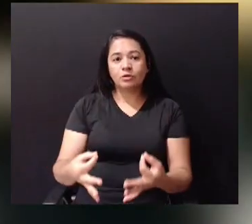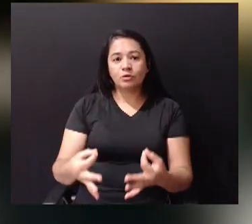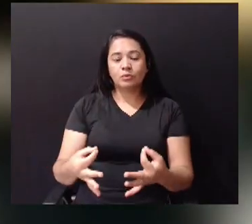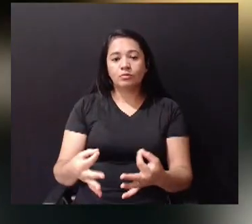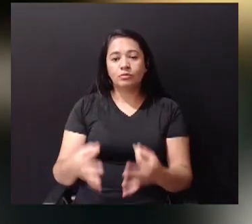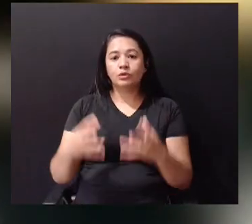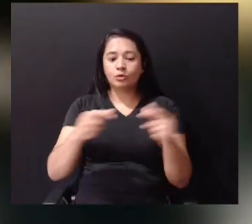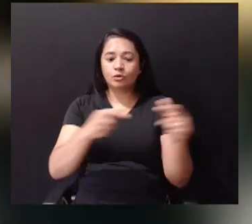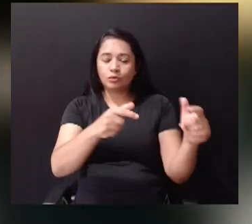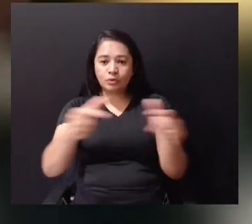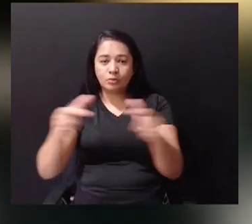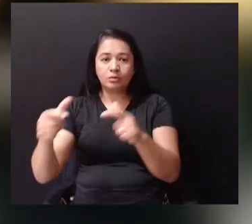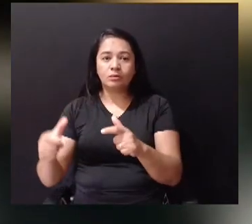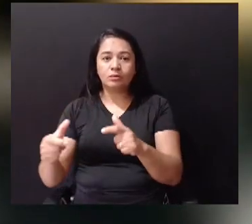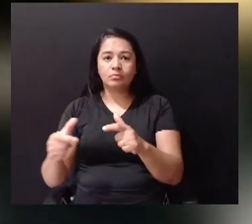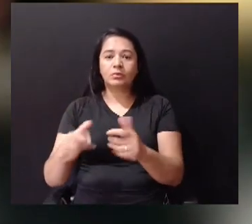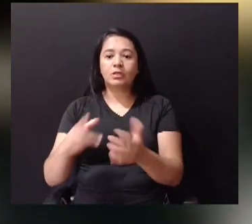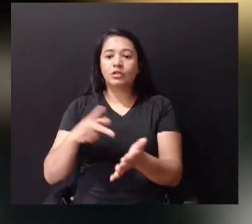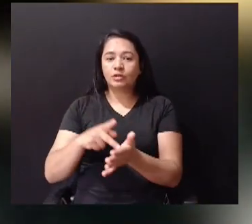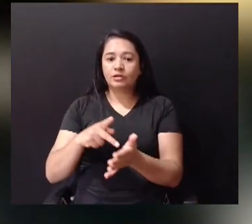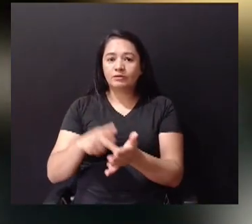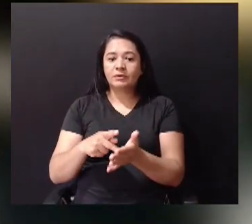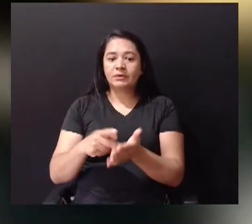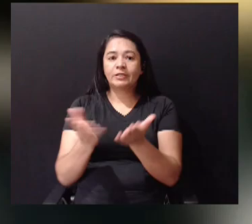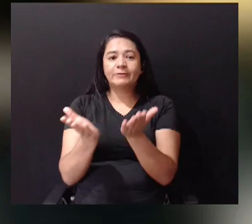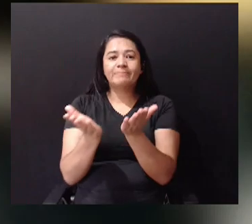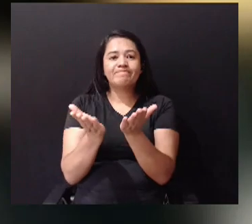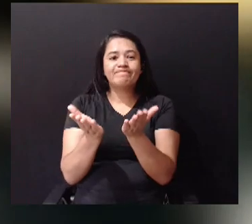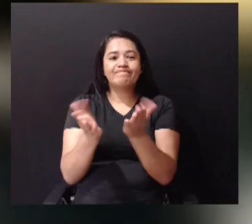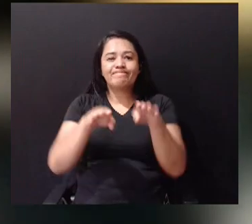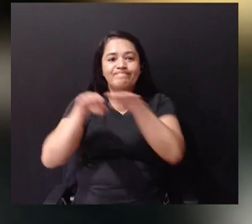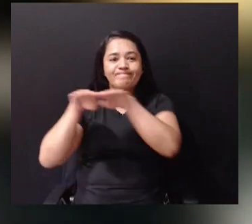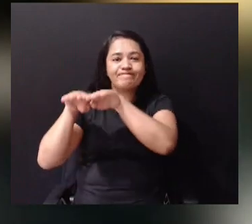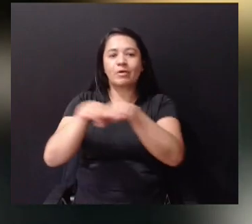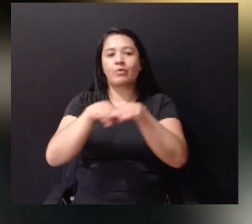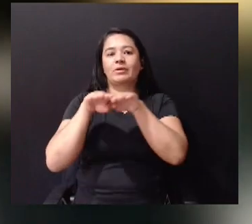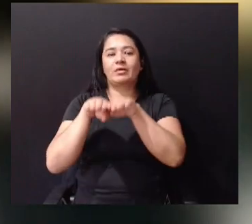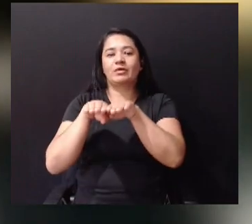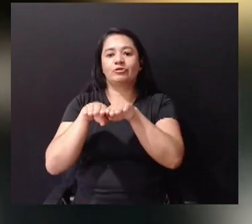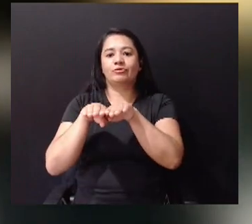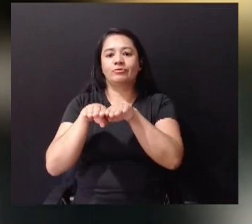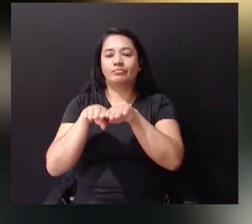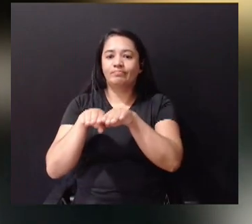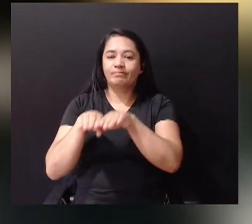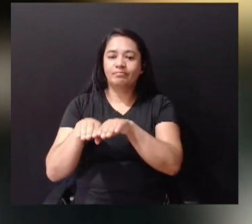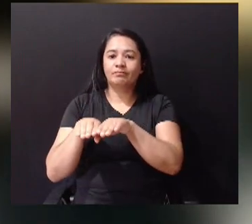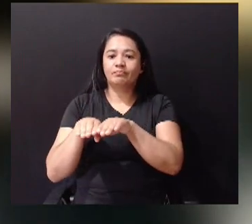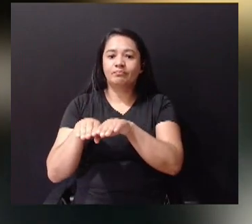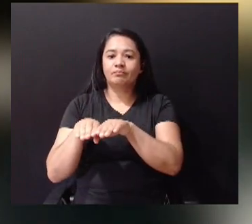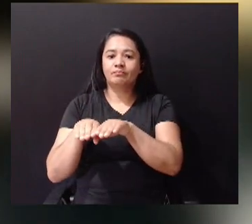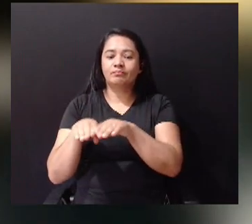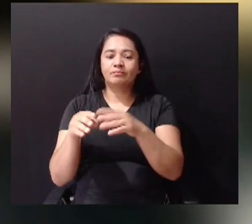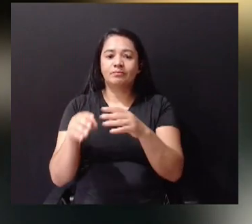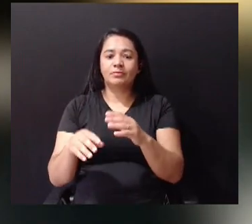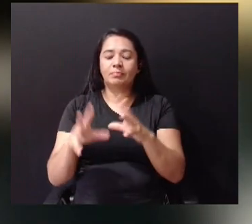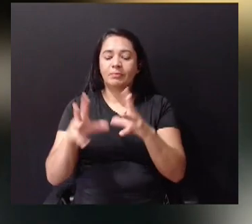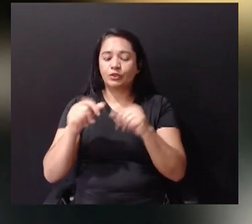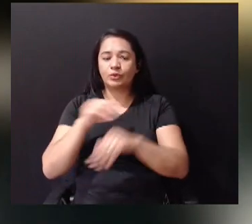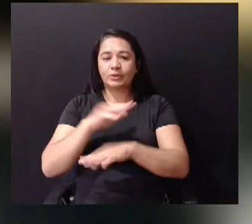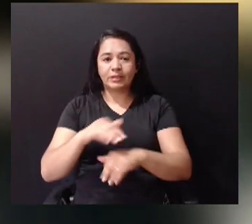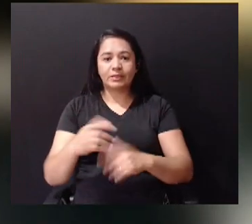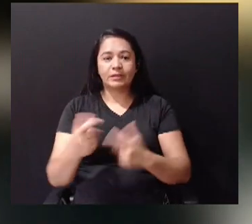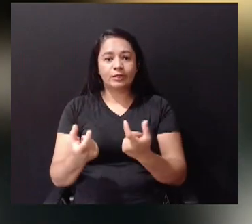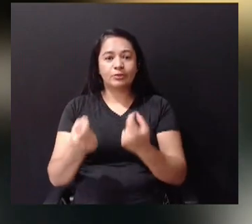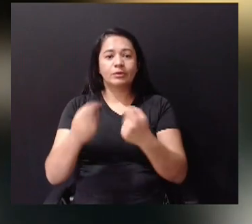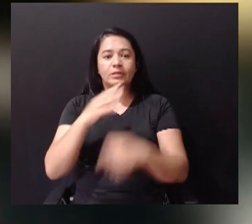para realmente ter essa equidade de resultados para toda criança com câncer e adolescente com câncer nesse